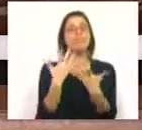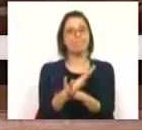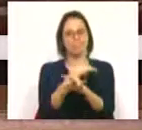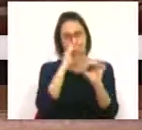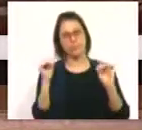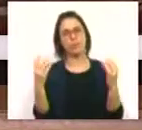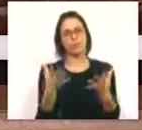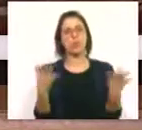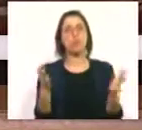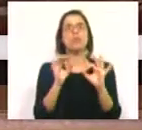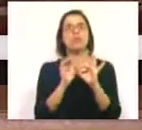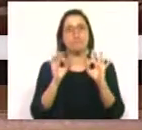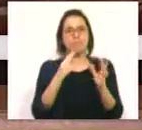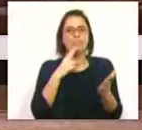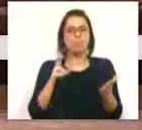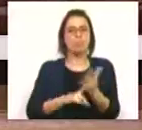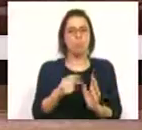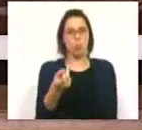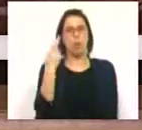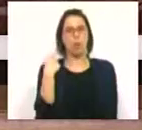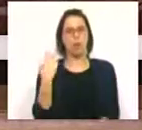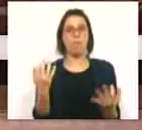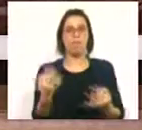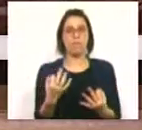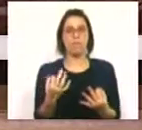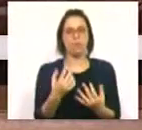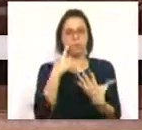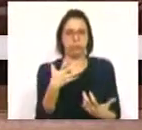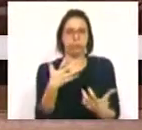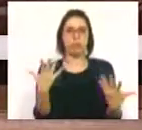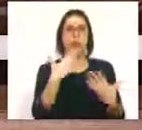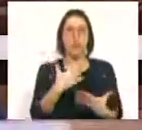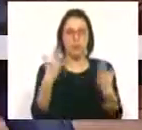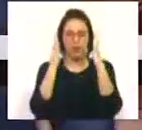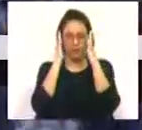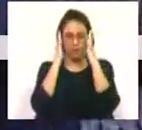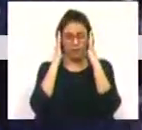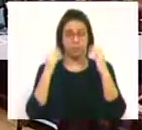incêndios florestais, como de facto o ano passado foi muito visível. Muito obrigado.